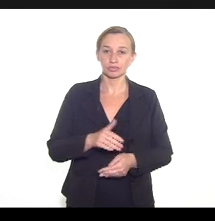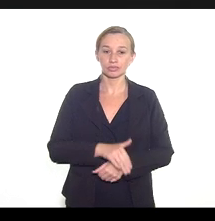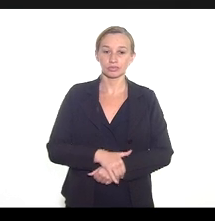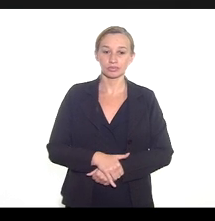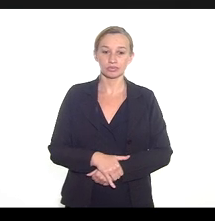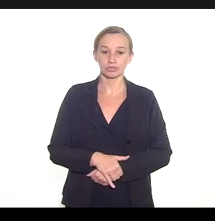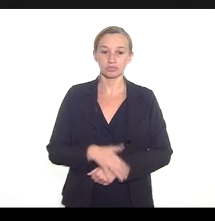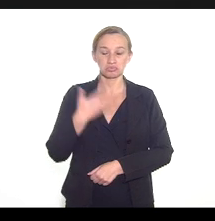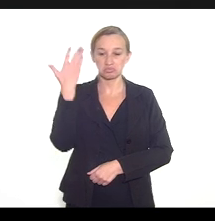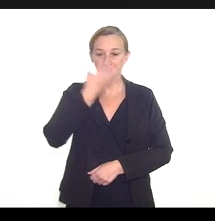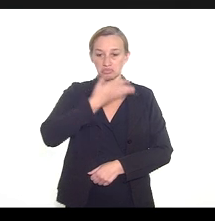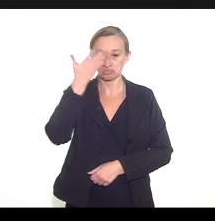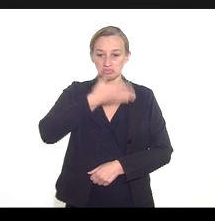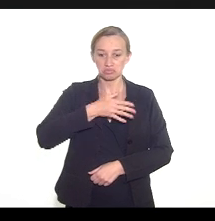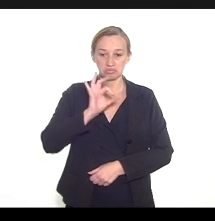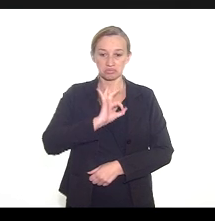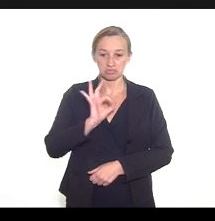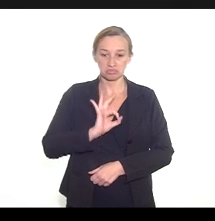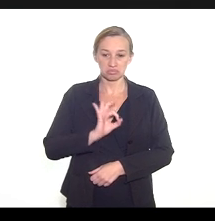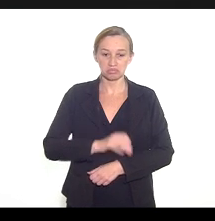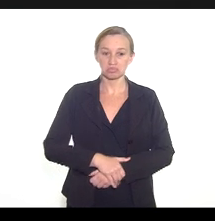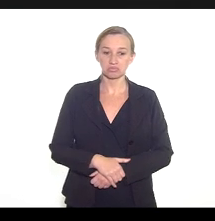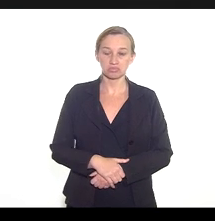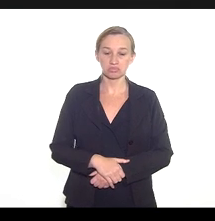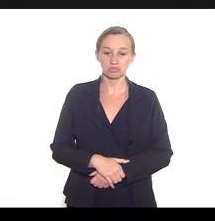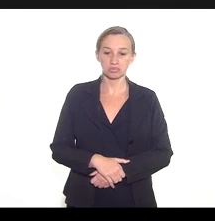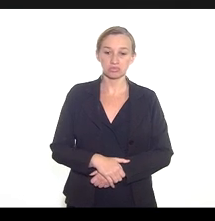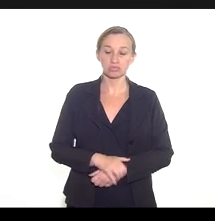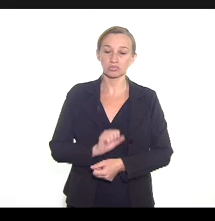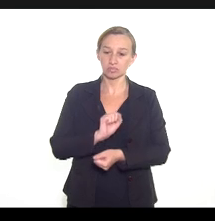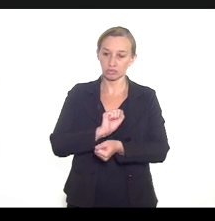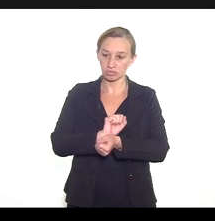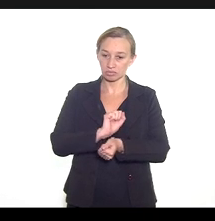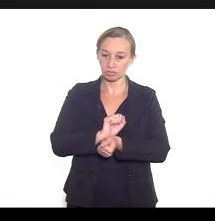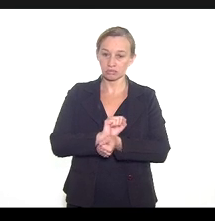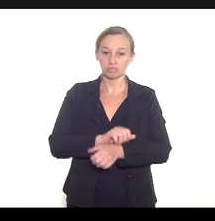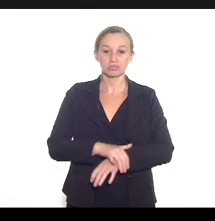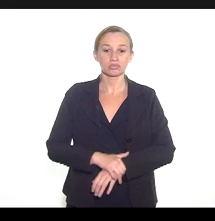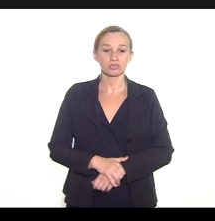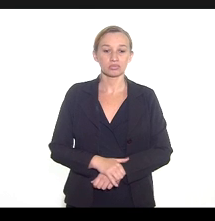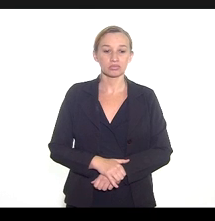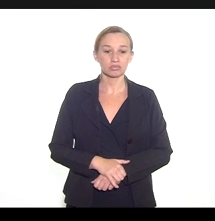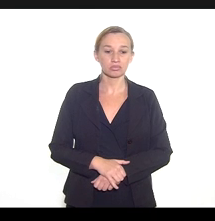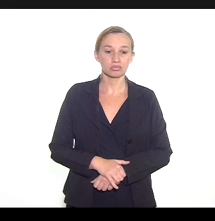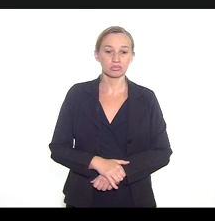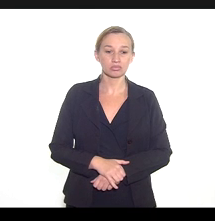Eu aqui não estou vendo nada, não. O vídeo está pausado.